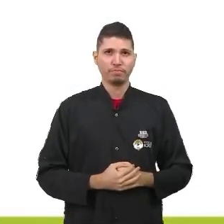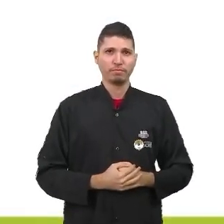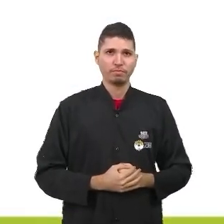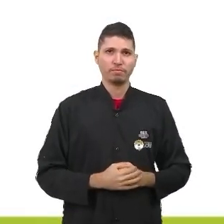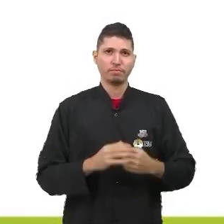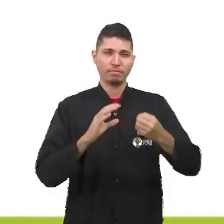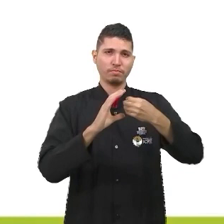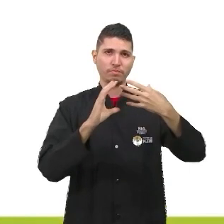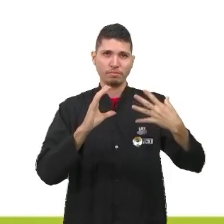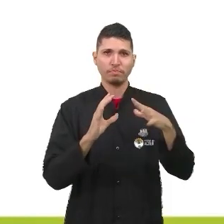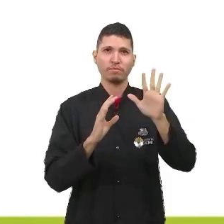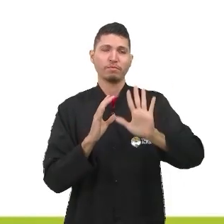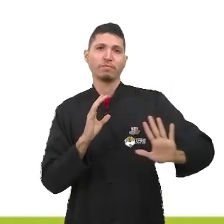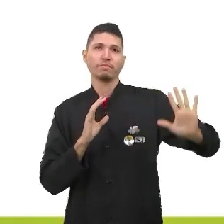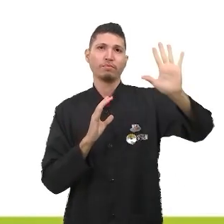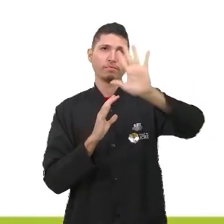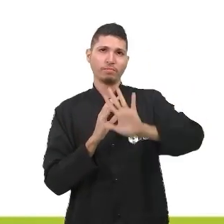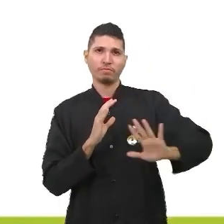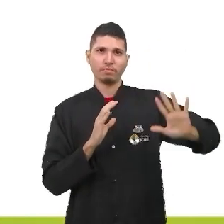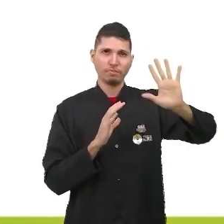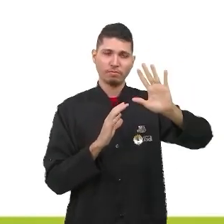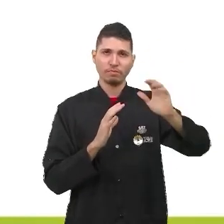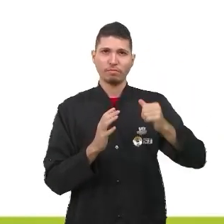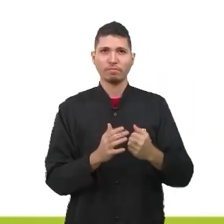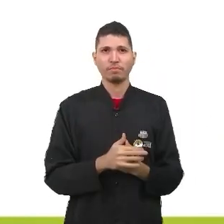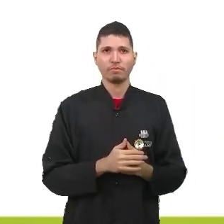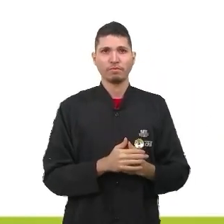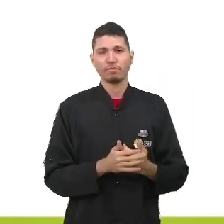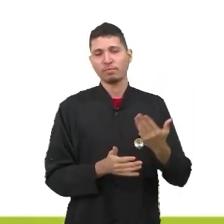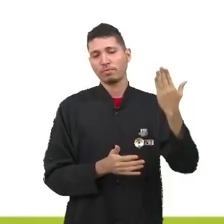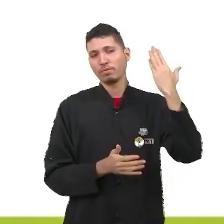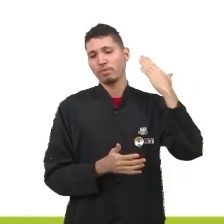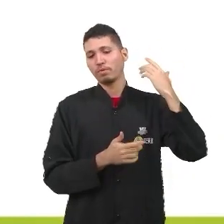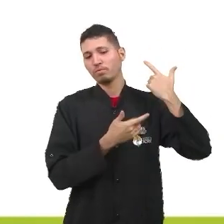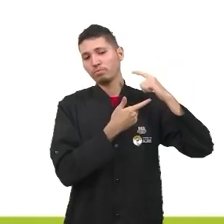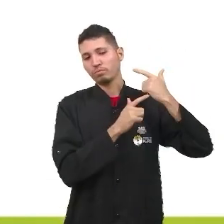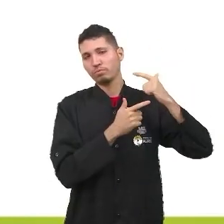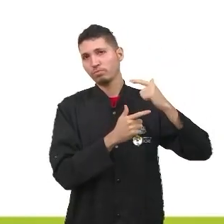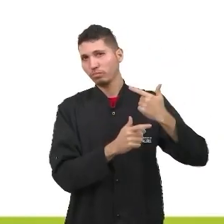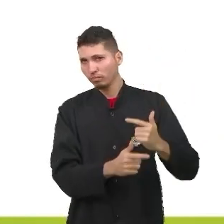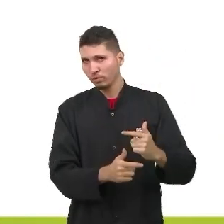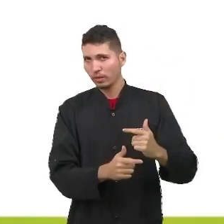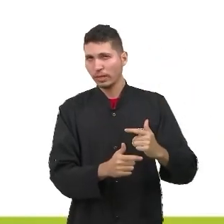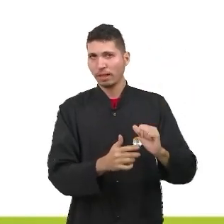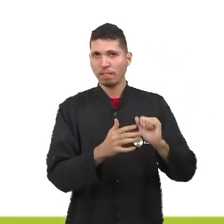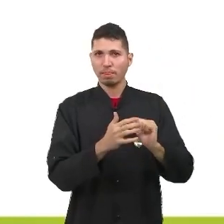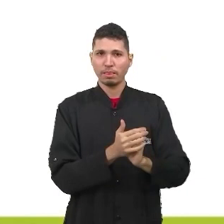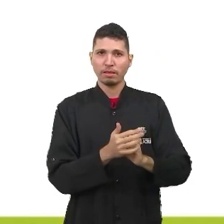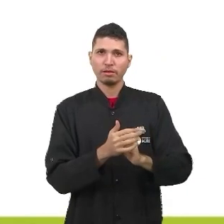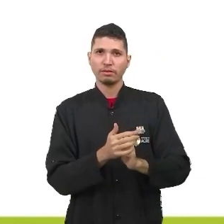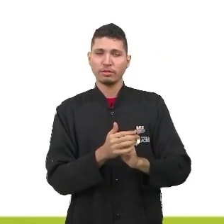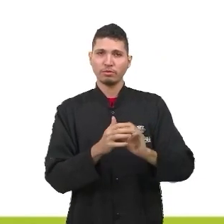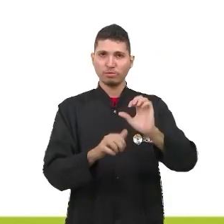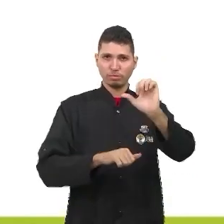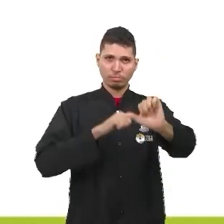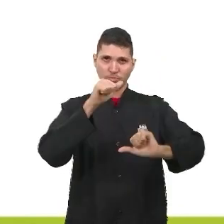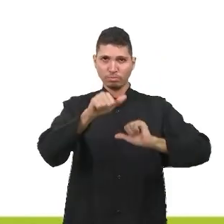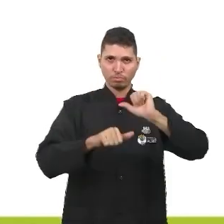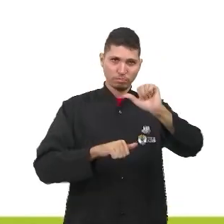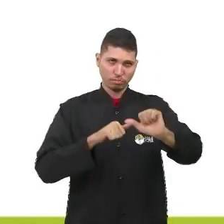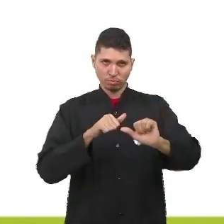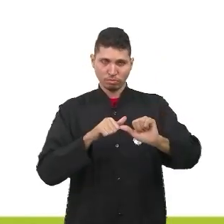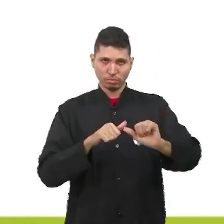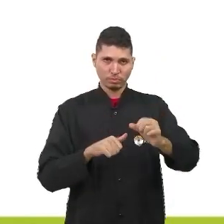Características gerais. Rompe com o passado, questionamento das formas literárias tradicionais, experimentação e